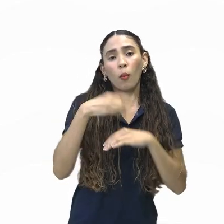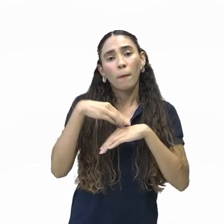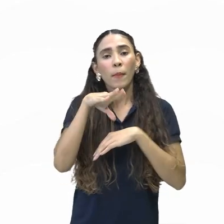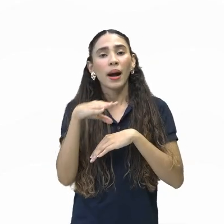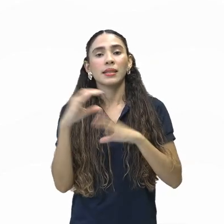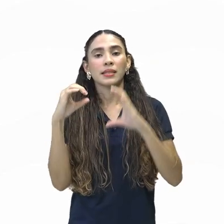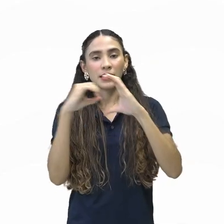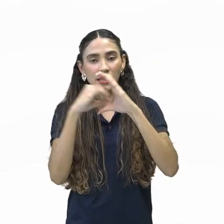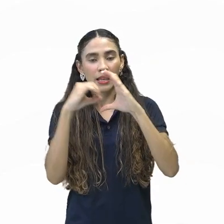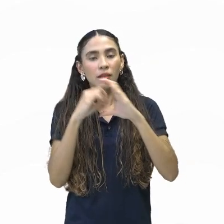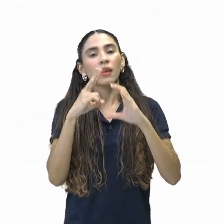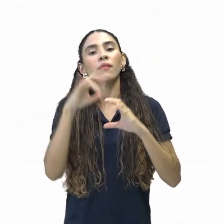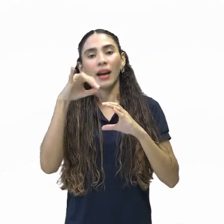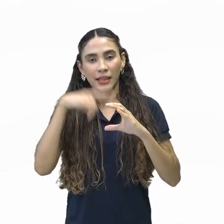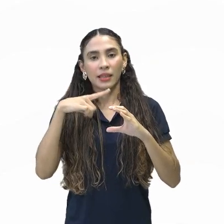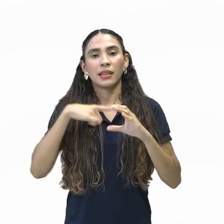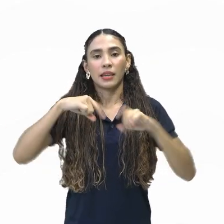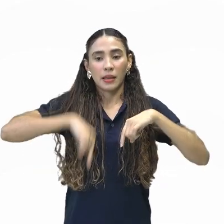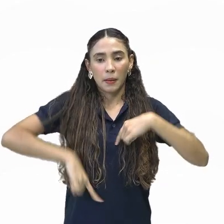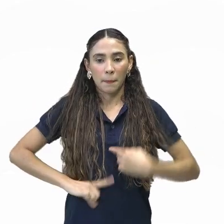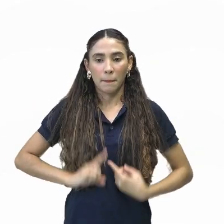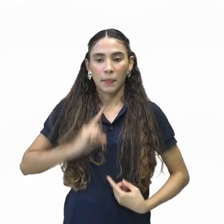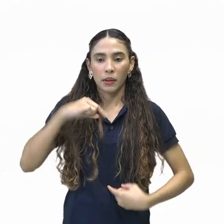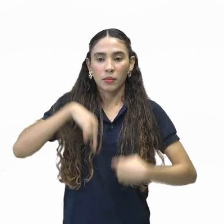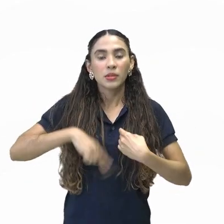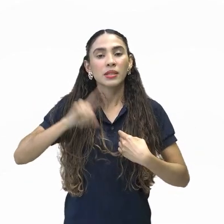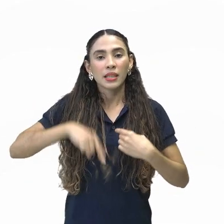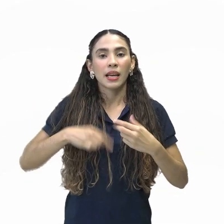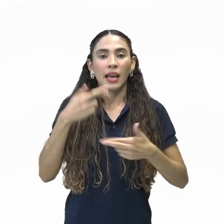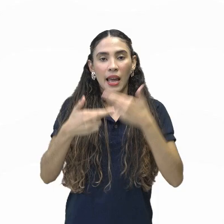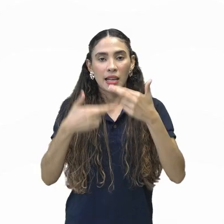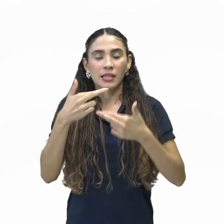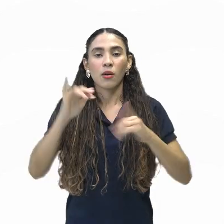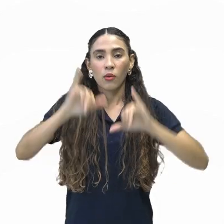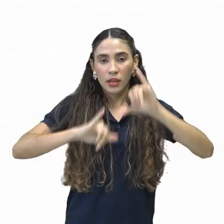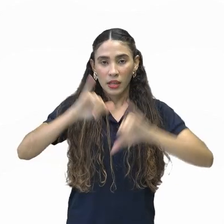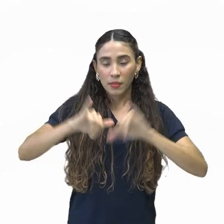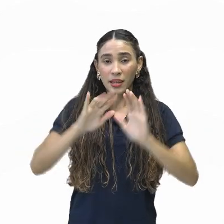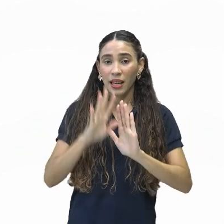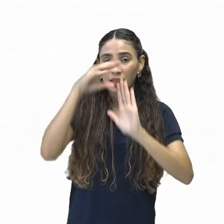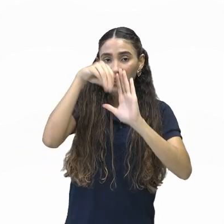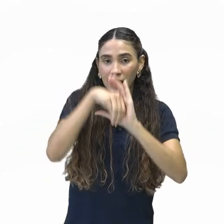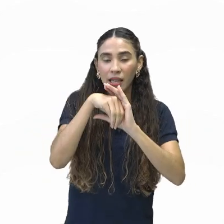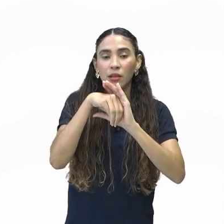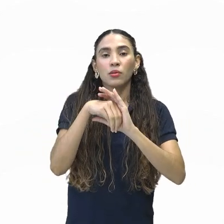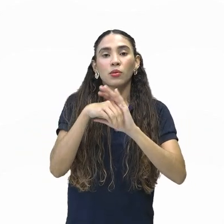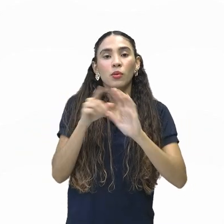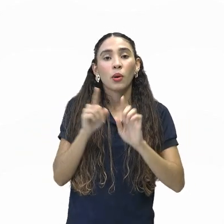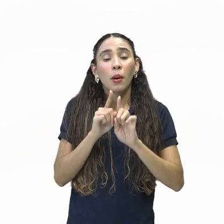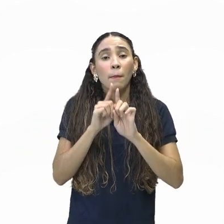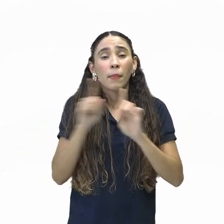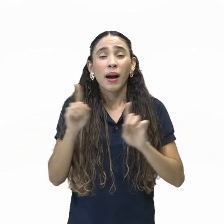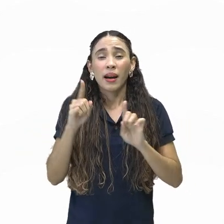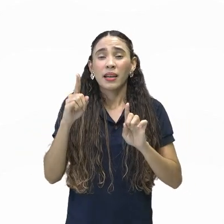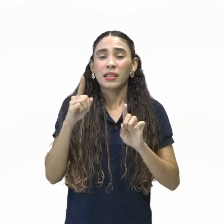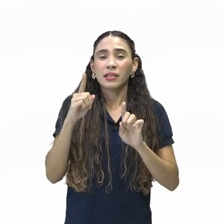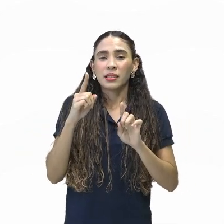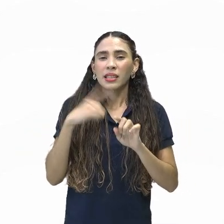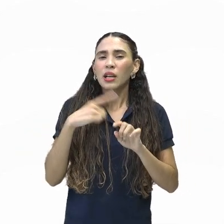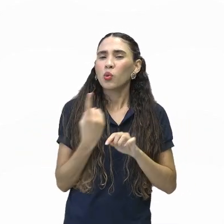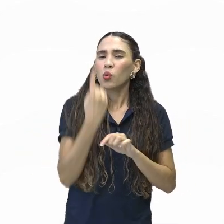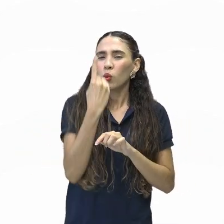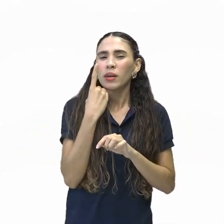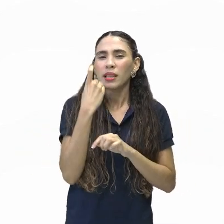células, vão ter o metabolismo, né, que são as reações químicas presentes dentro deles. Uma das reações químicas bem